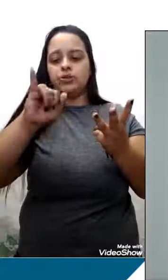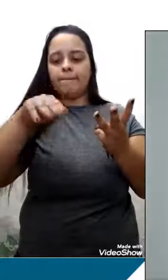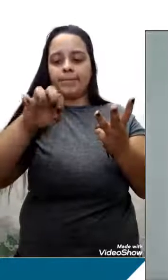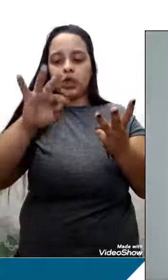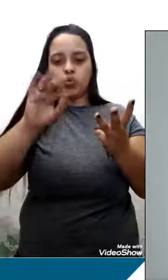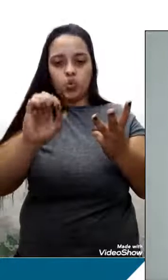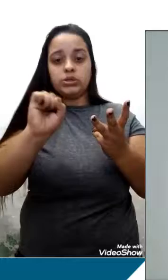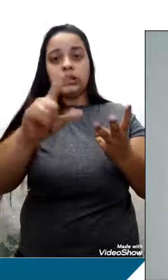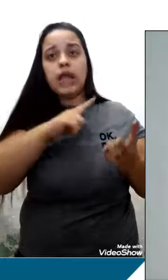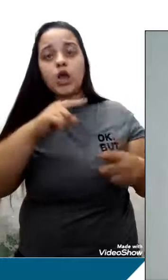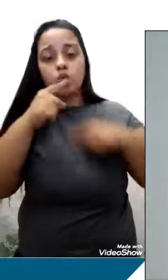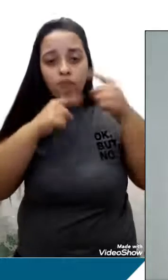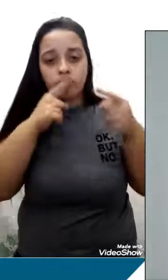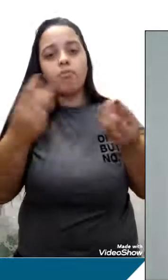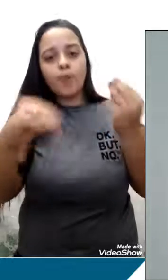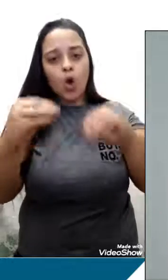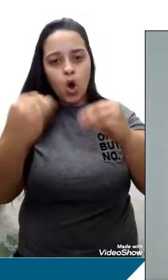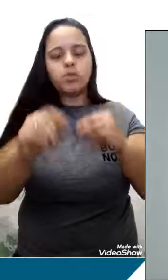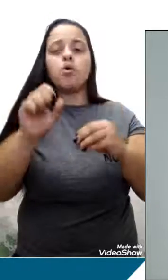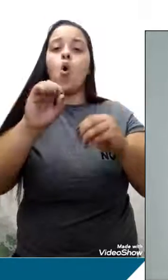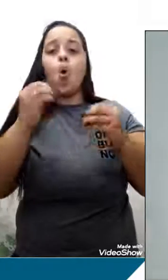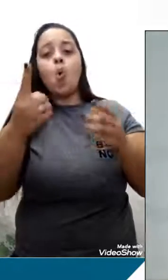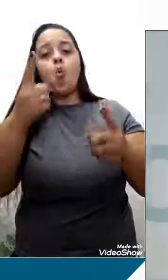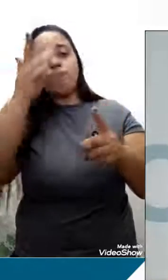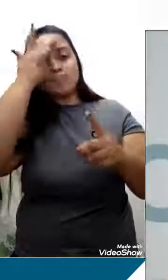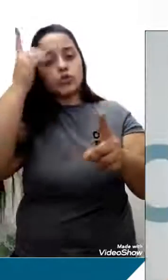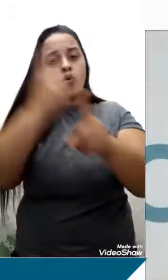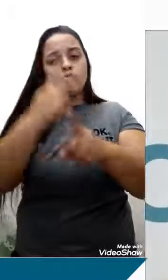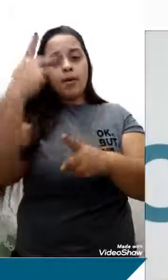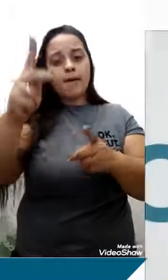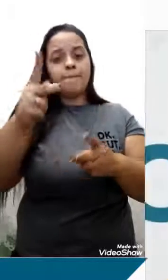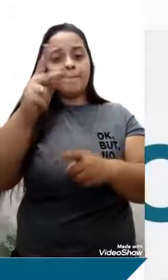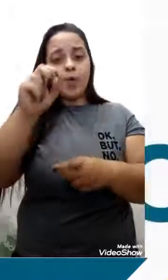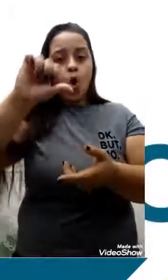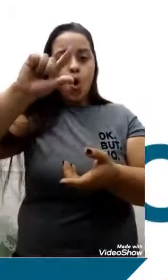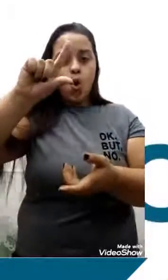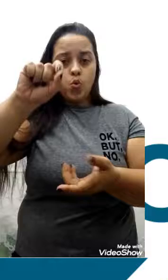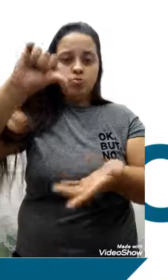deixar aqui nos comentários ou entre em contato com o mediador do seu polo. Bons estudos!